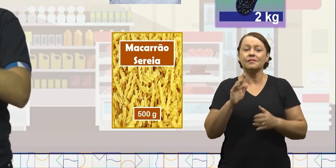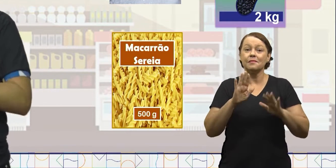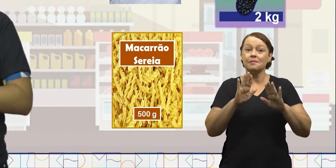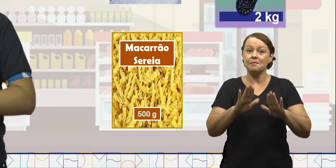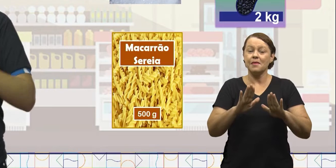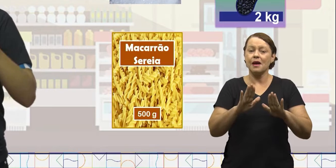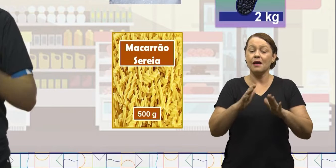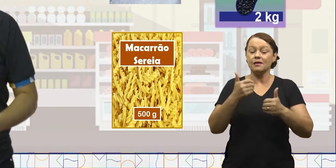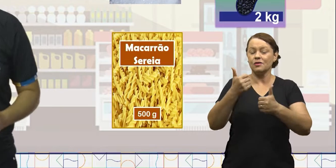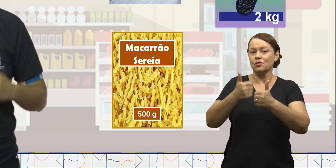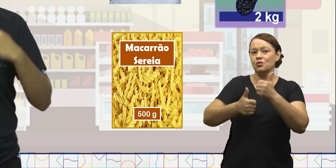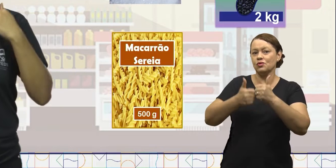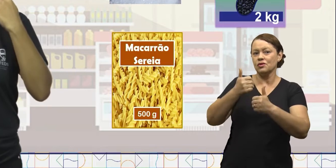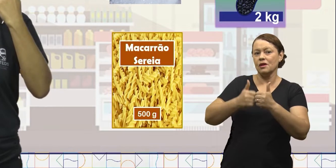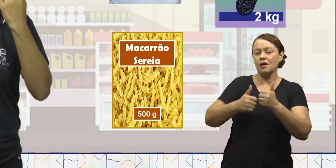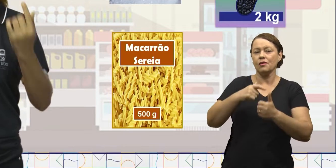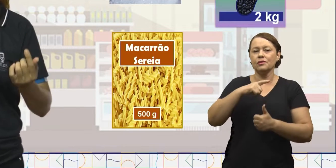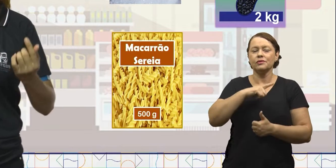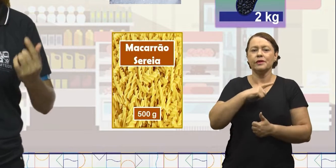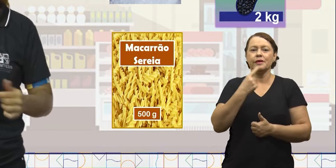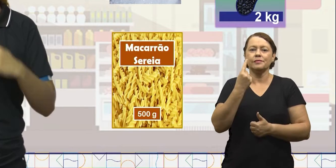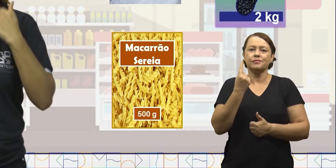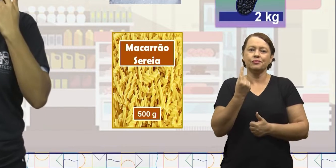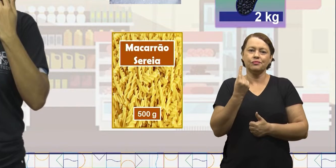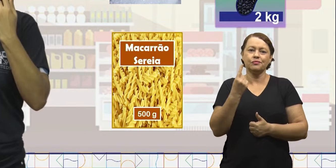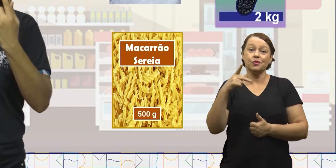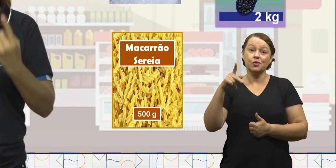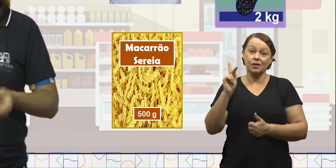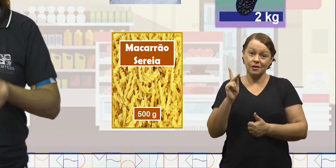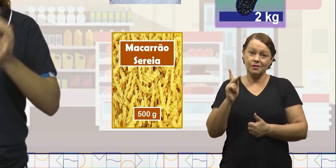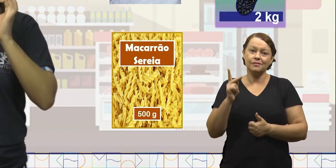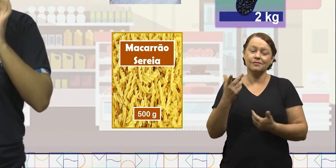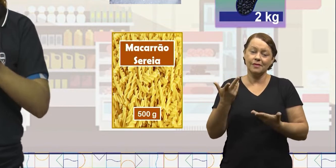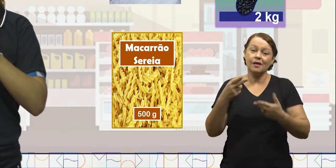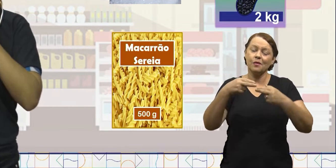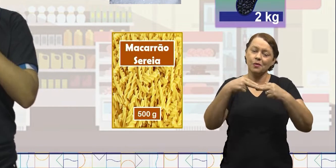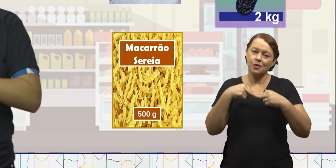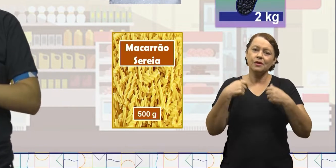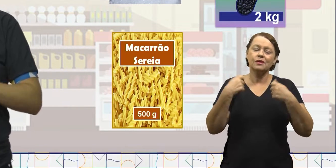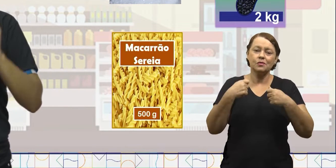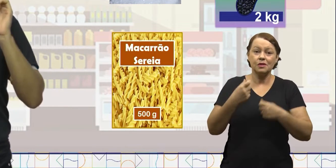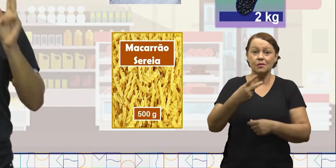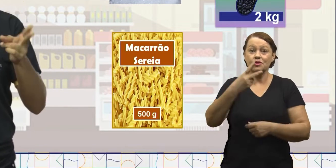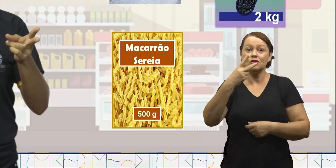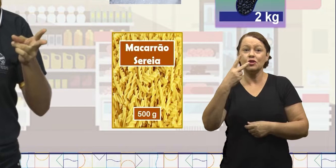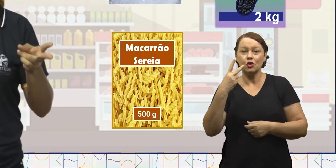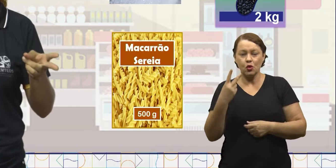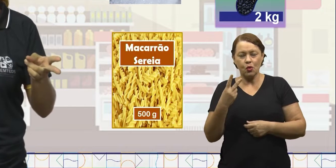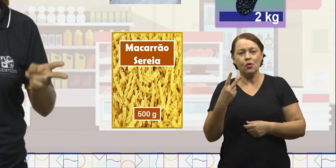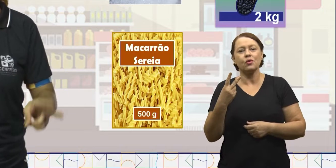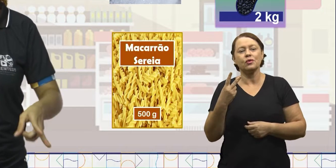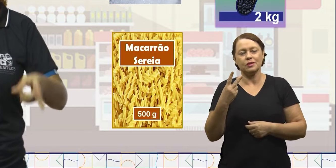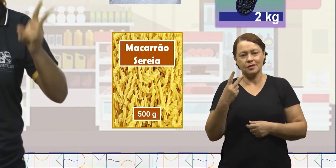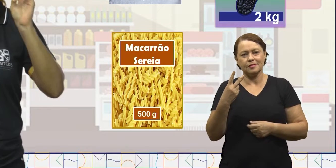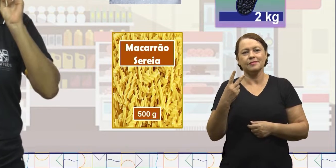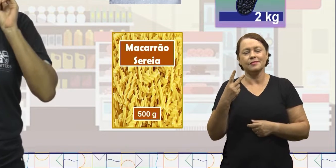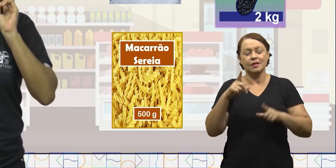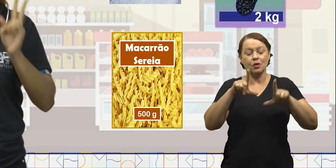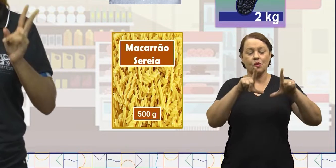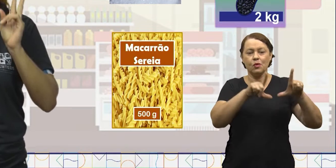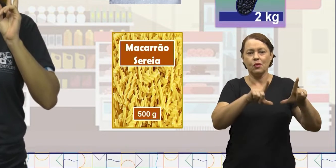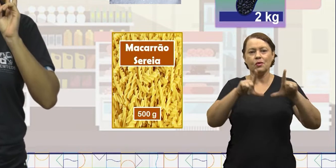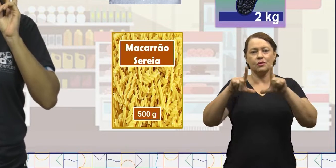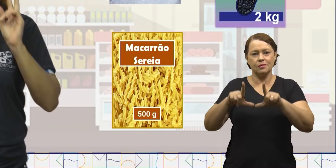quilos de massa, já o de arroz tem apenas 1 quilo, portanto, nós precisamos